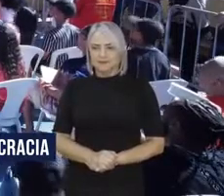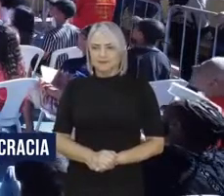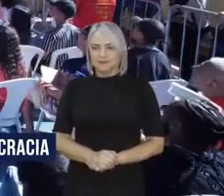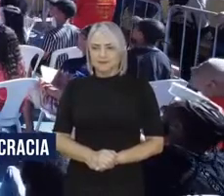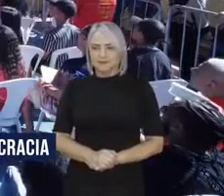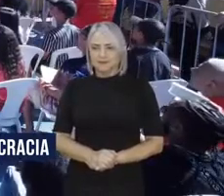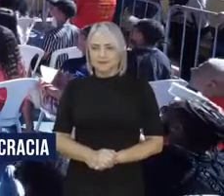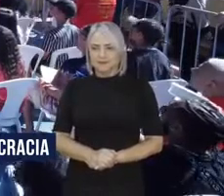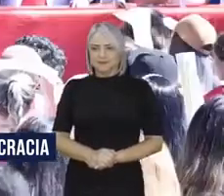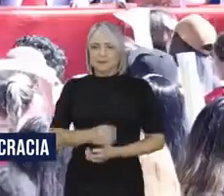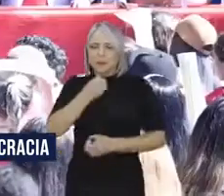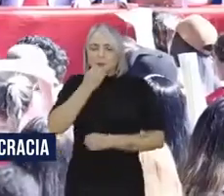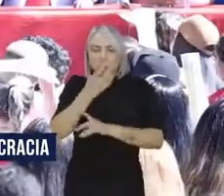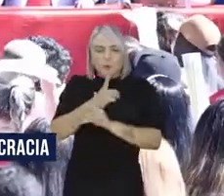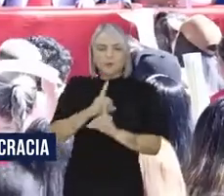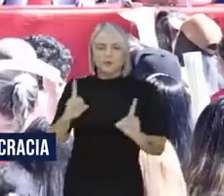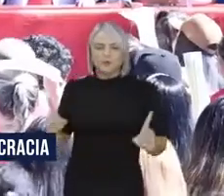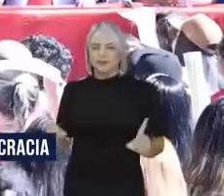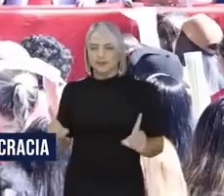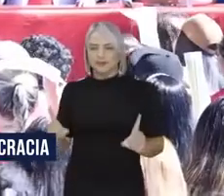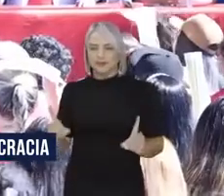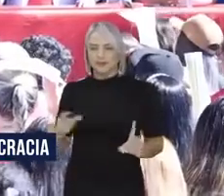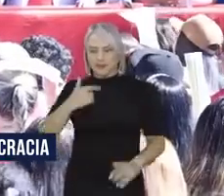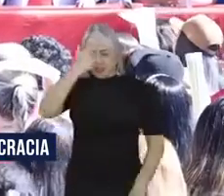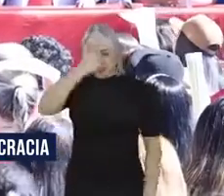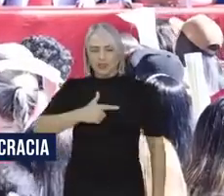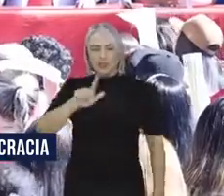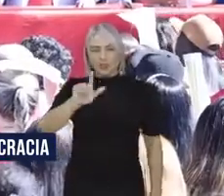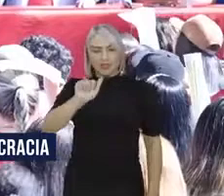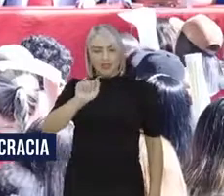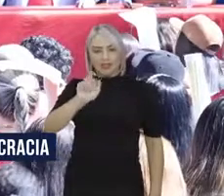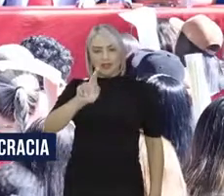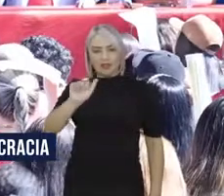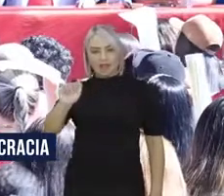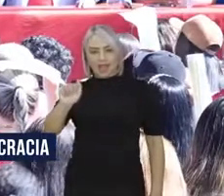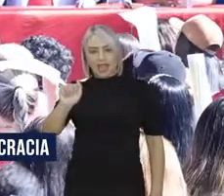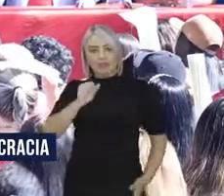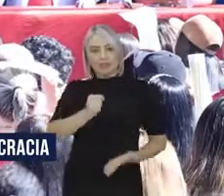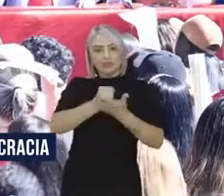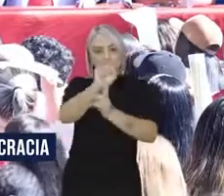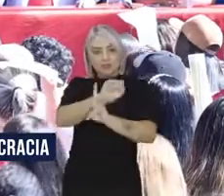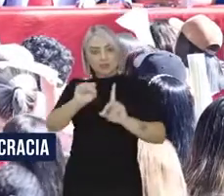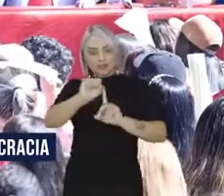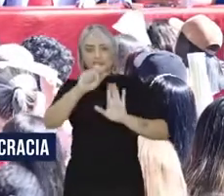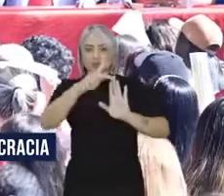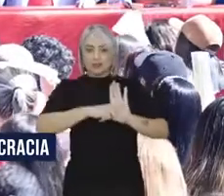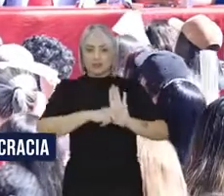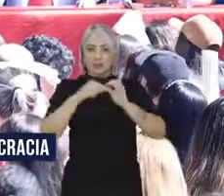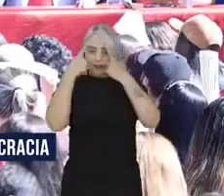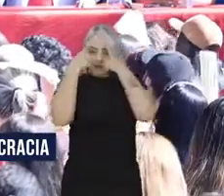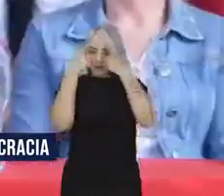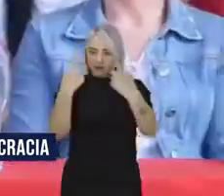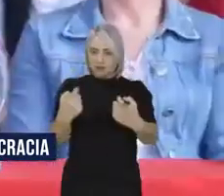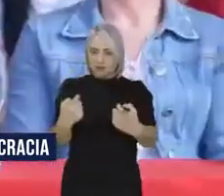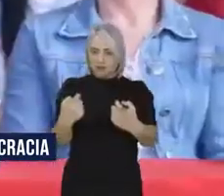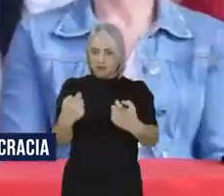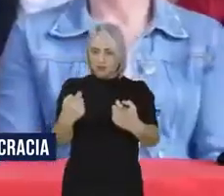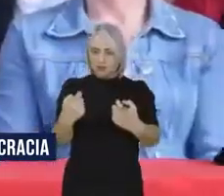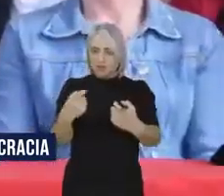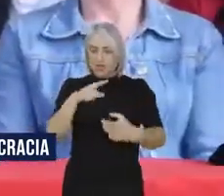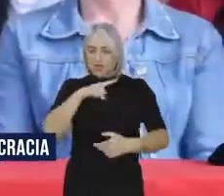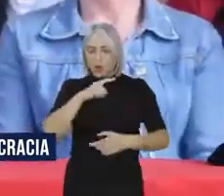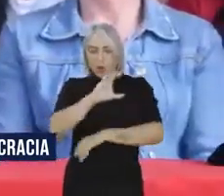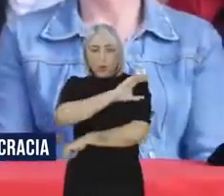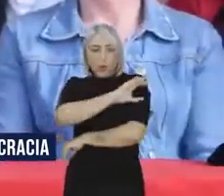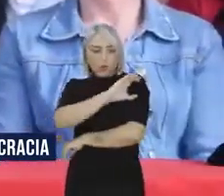Bom dia, gente. Eu sou a Lara, eu sou assistente social do projeto Violência Que Não Entra Não. Sou coordenadora do